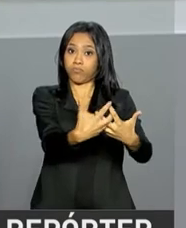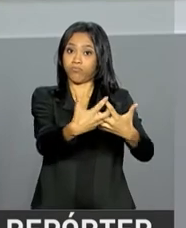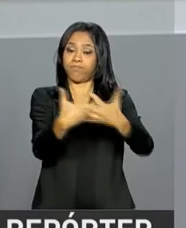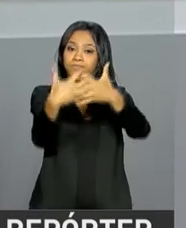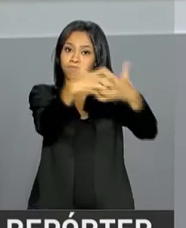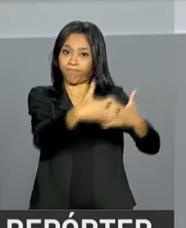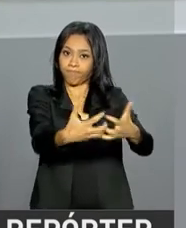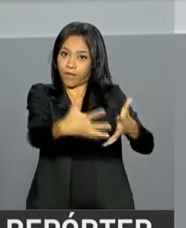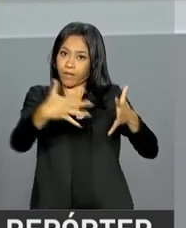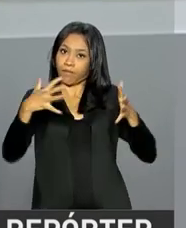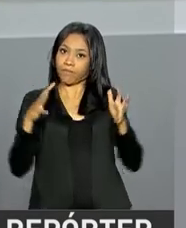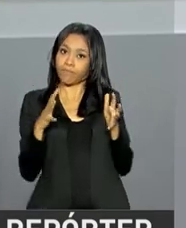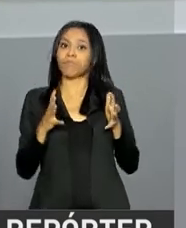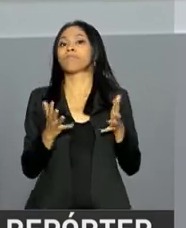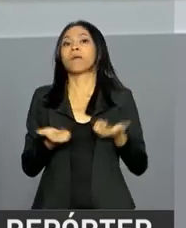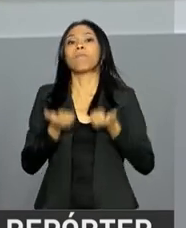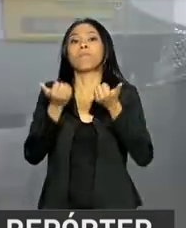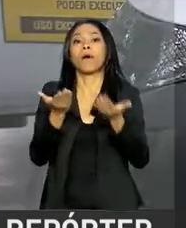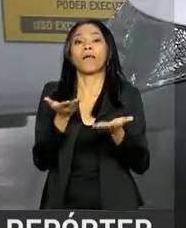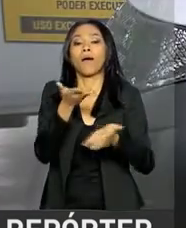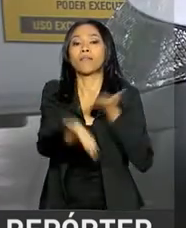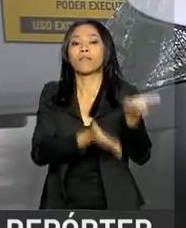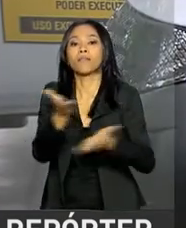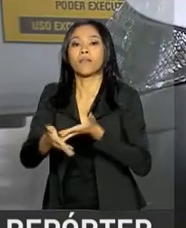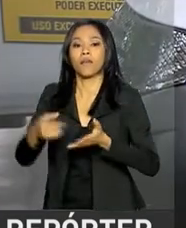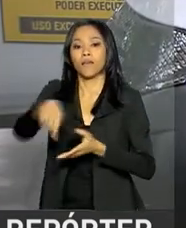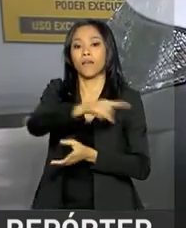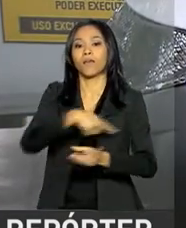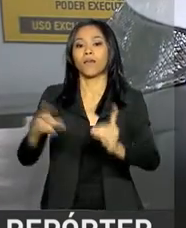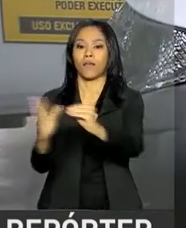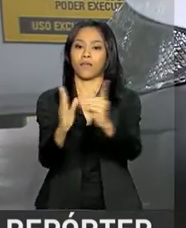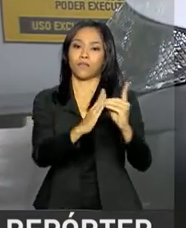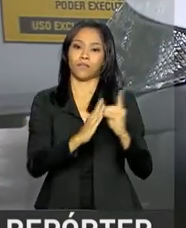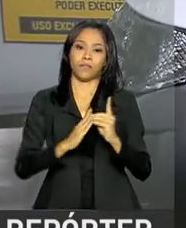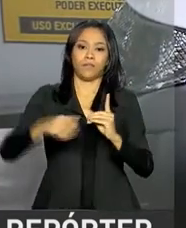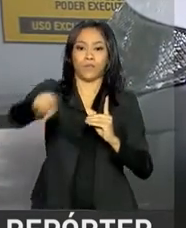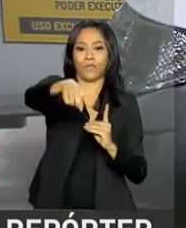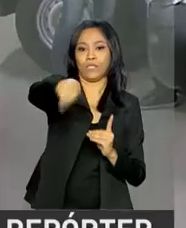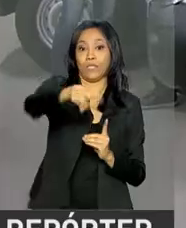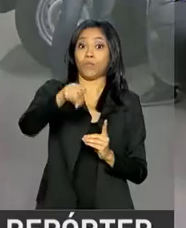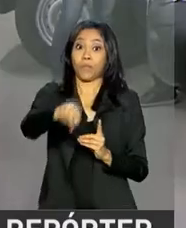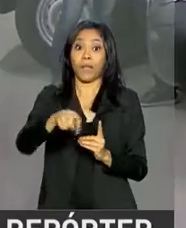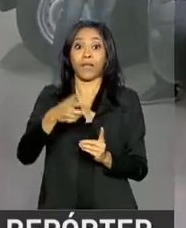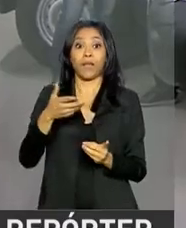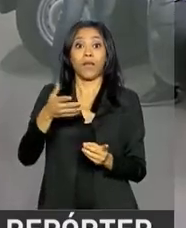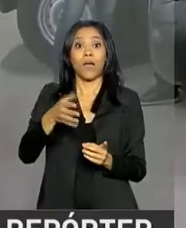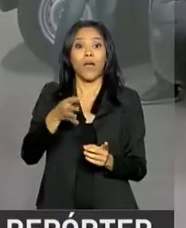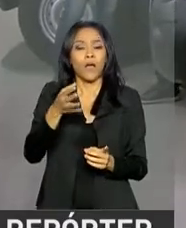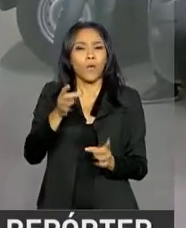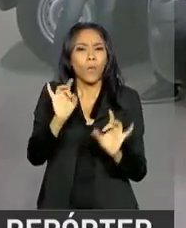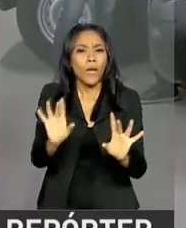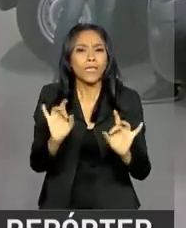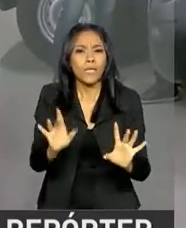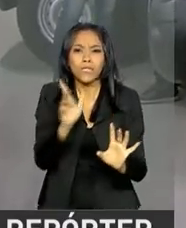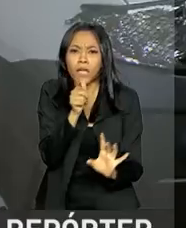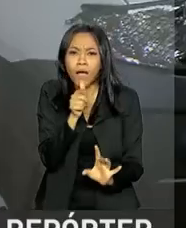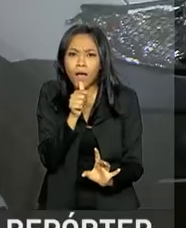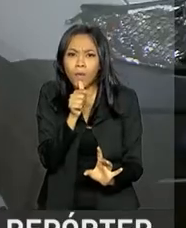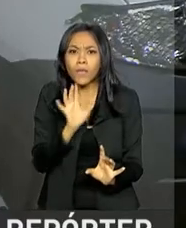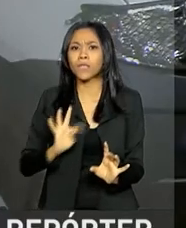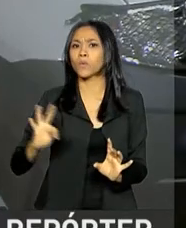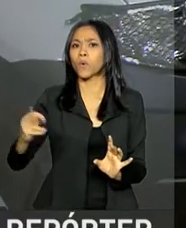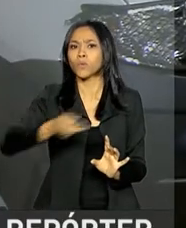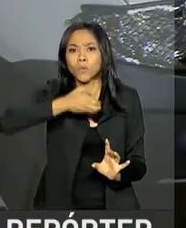indígena os veículos serão utilizados em ações de controle da qualidade da água que é consumida por diversas etnias